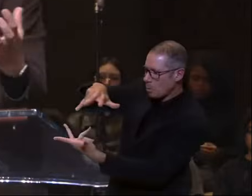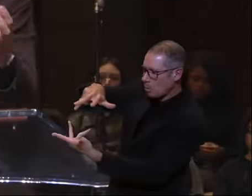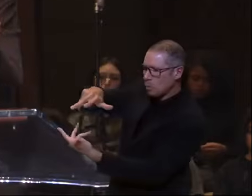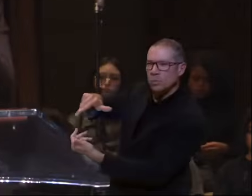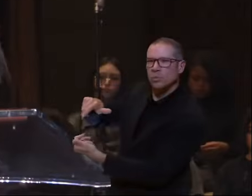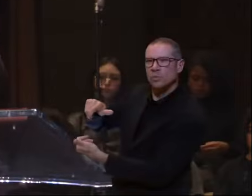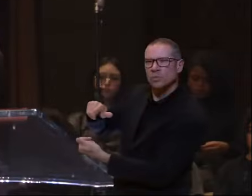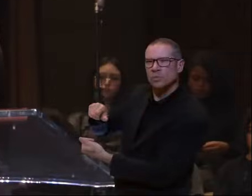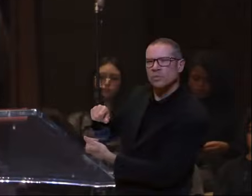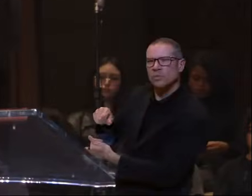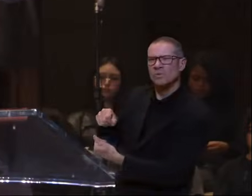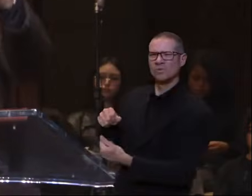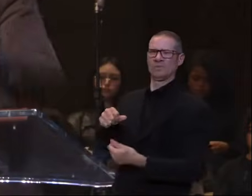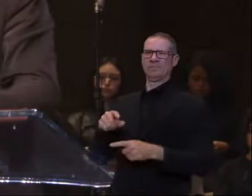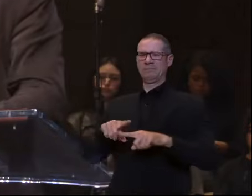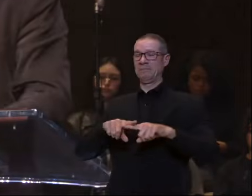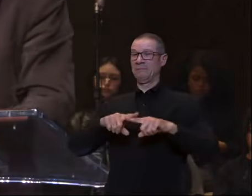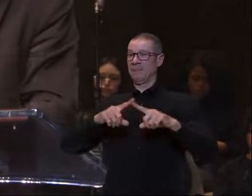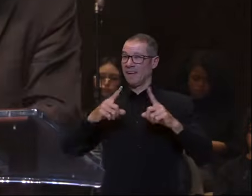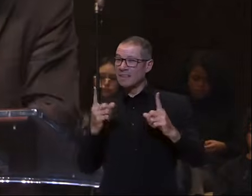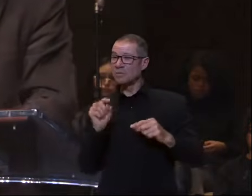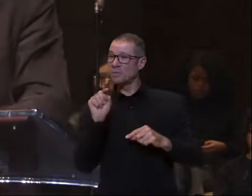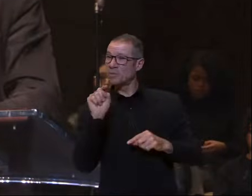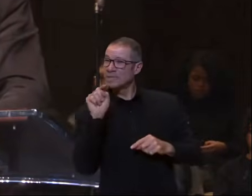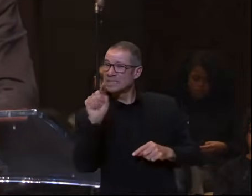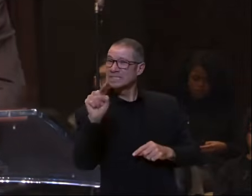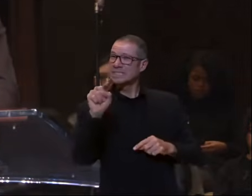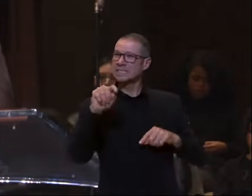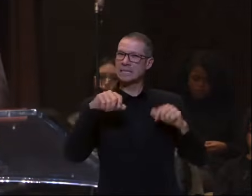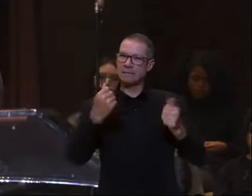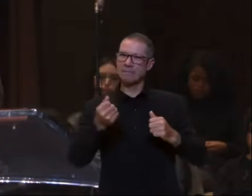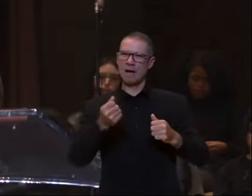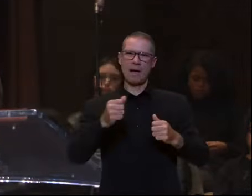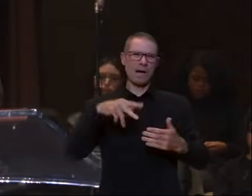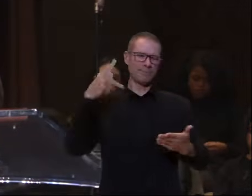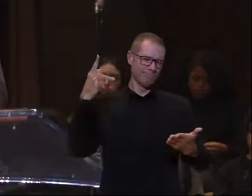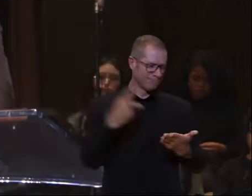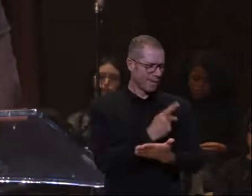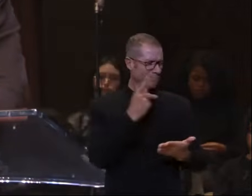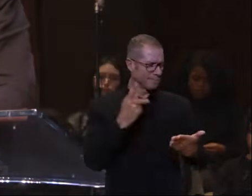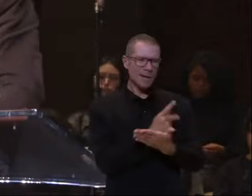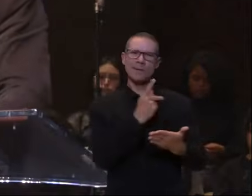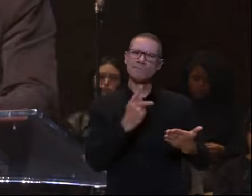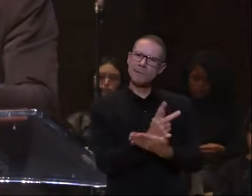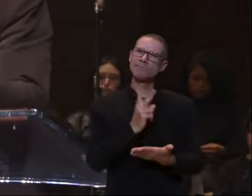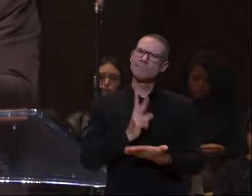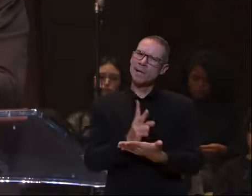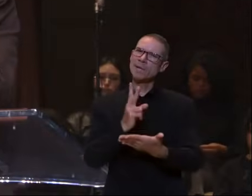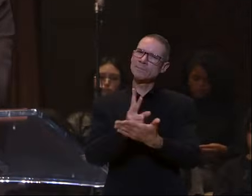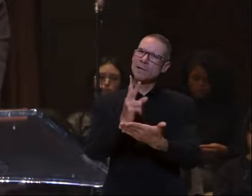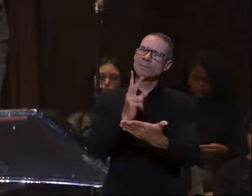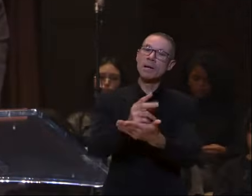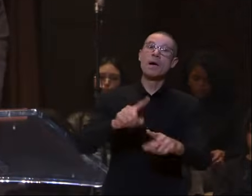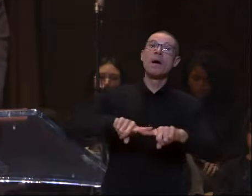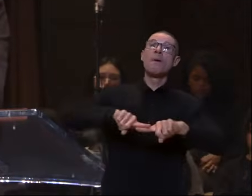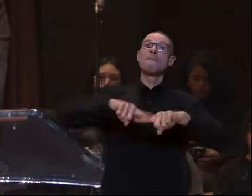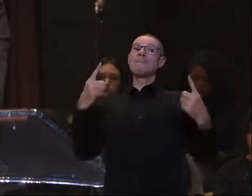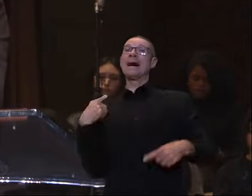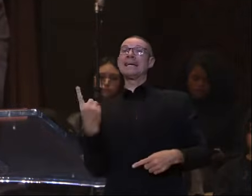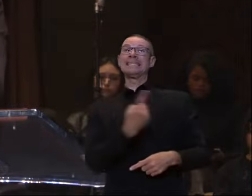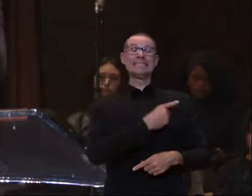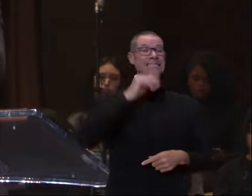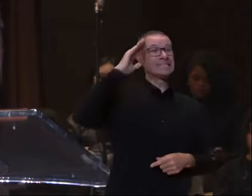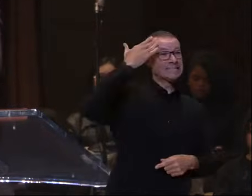carne ainda vai apelar para que você caia nos mesmos erros. Mas quando a gente entende